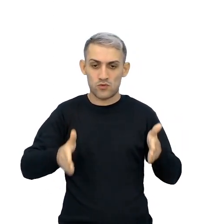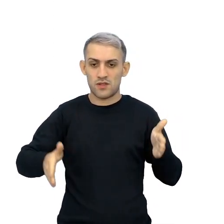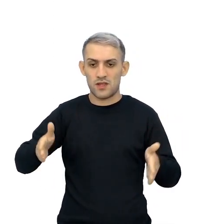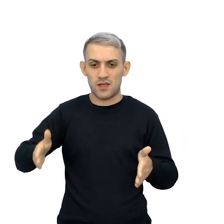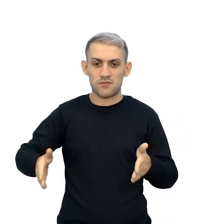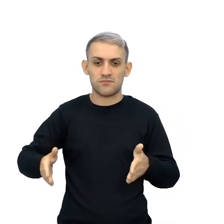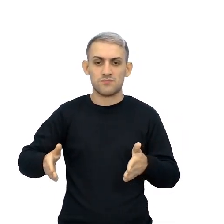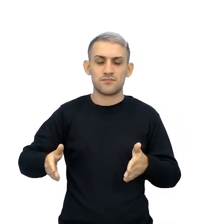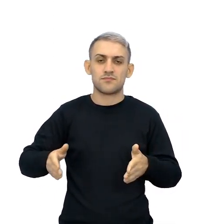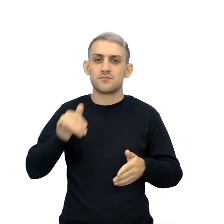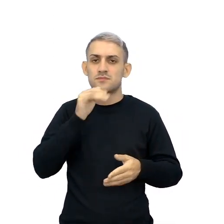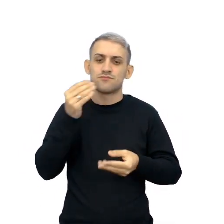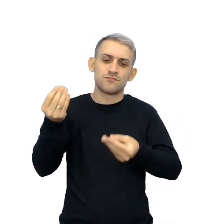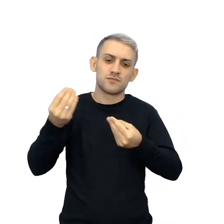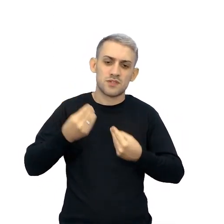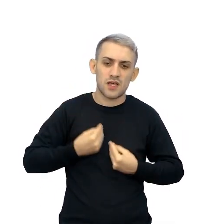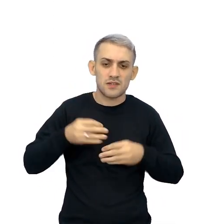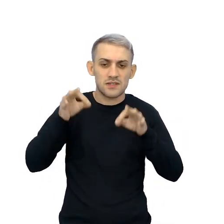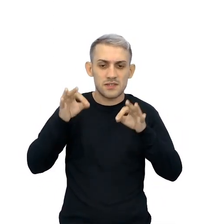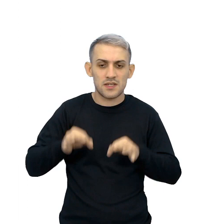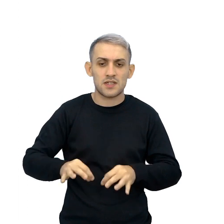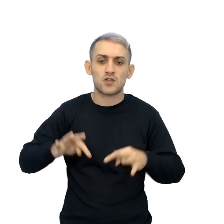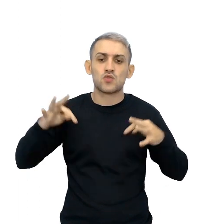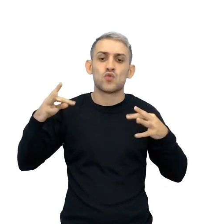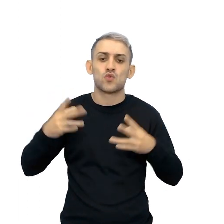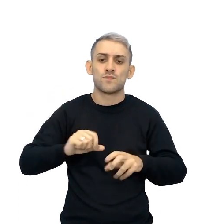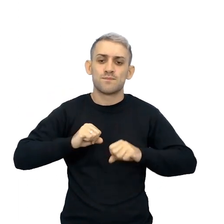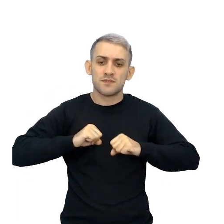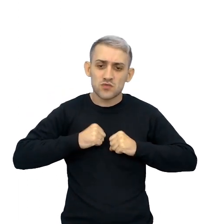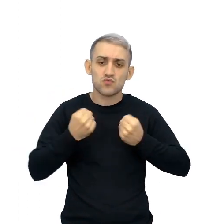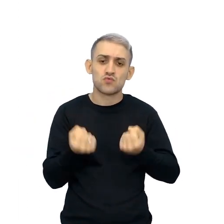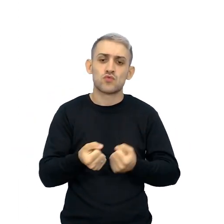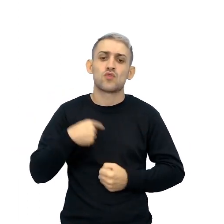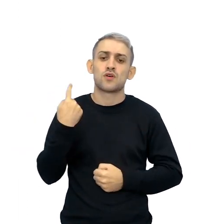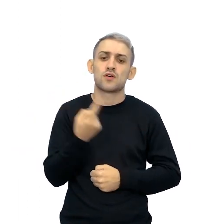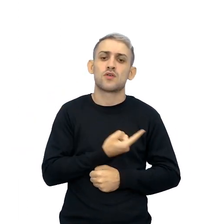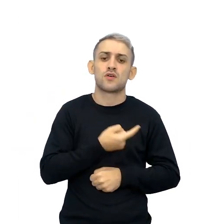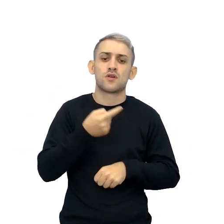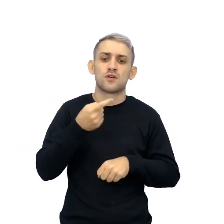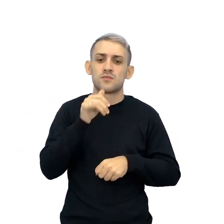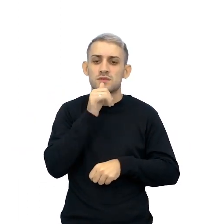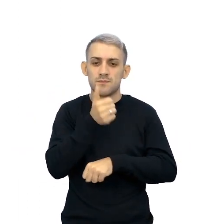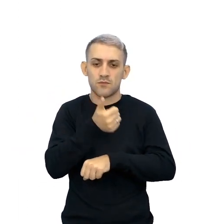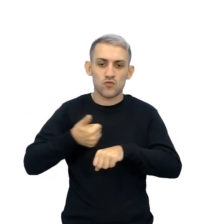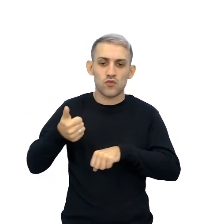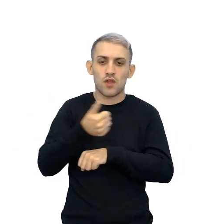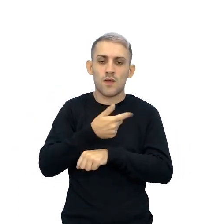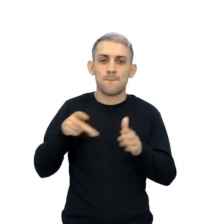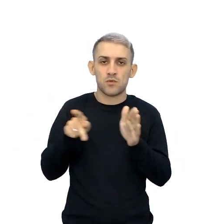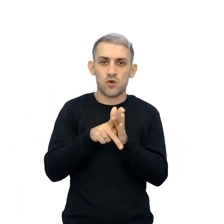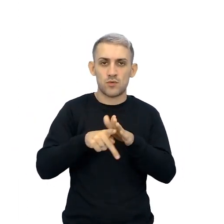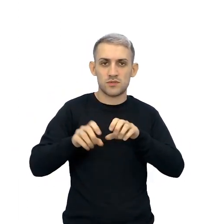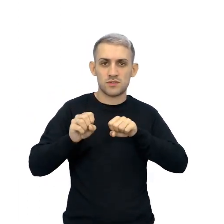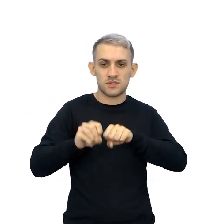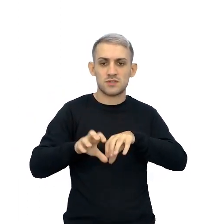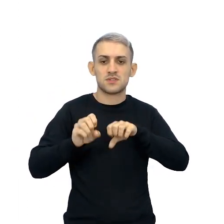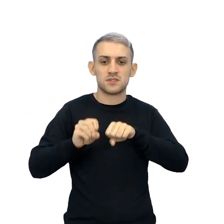garante, né, que todos os esforços que nós, profissionais de educação,